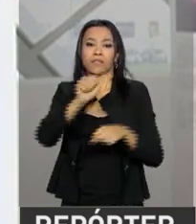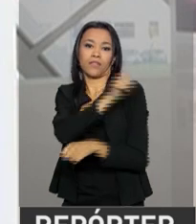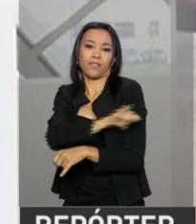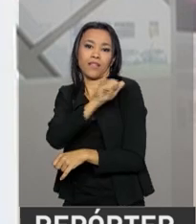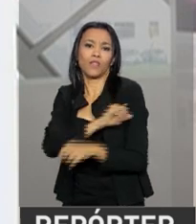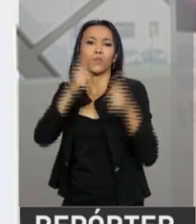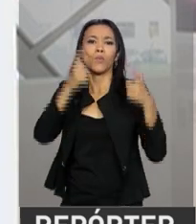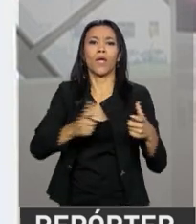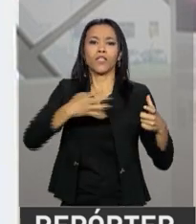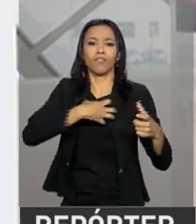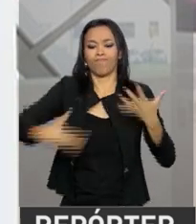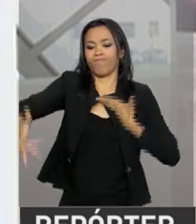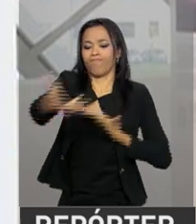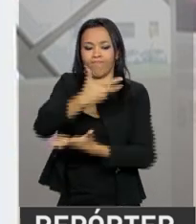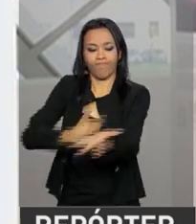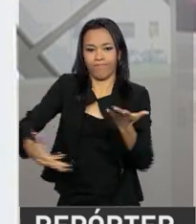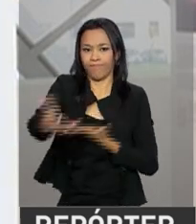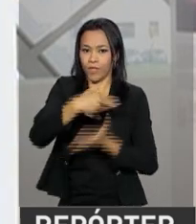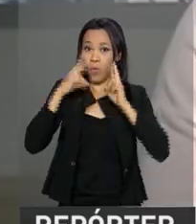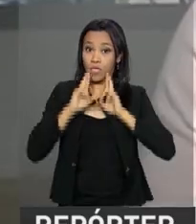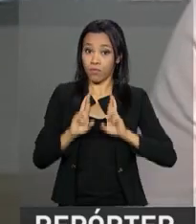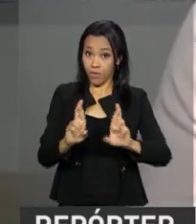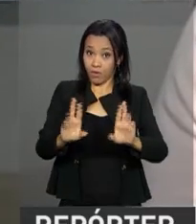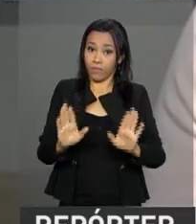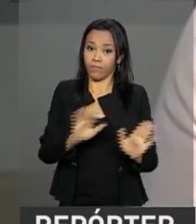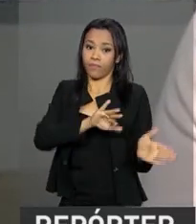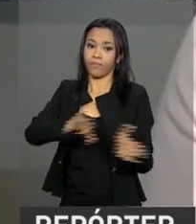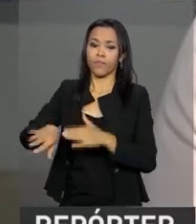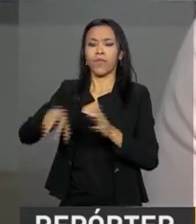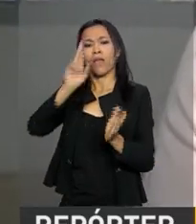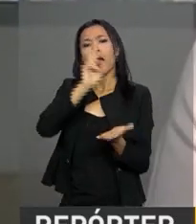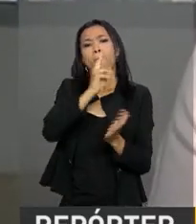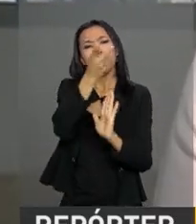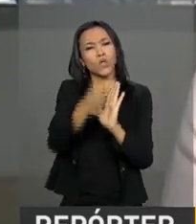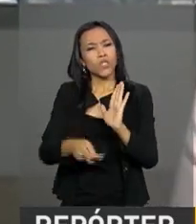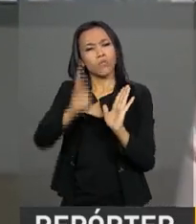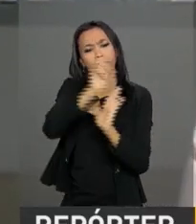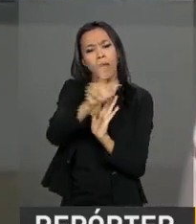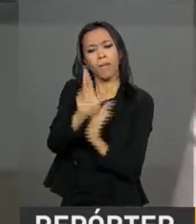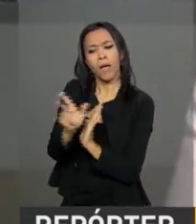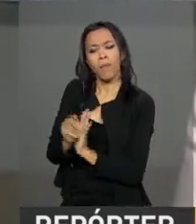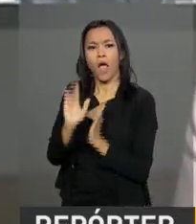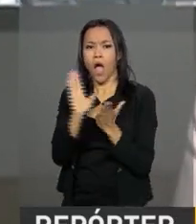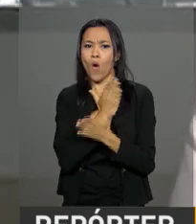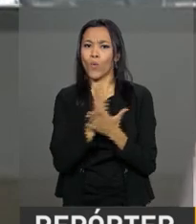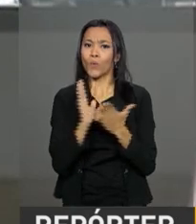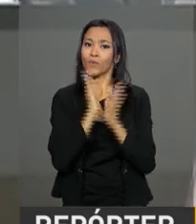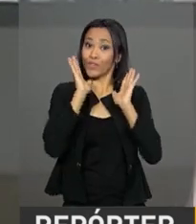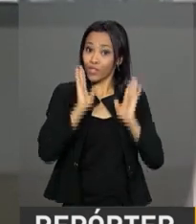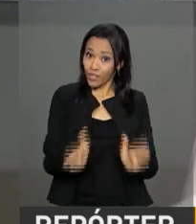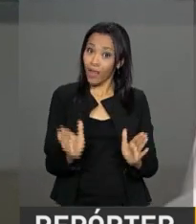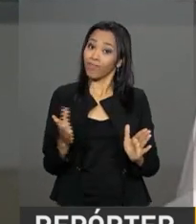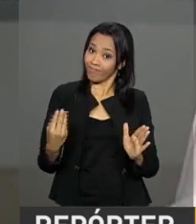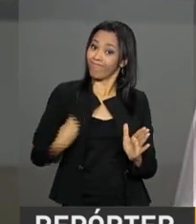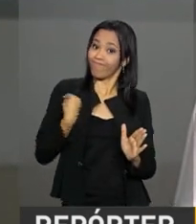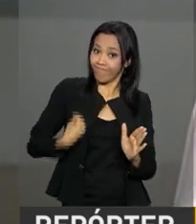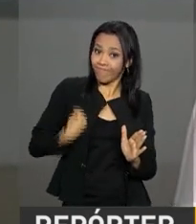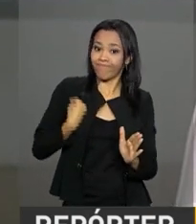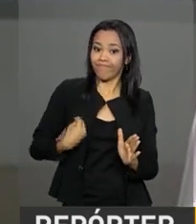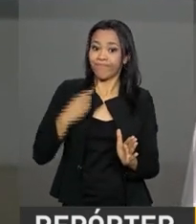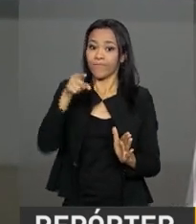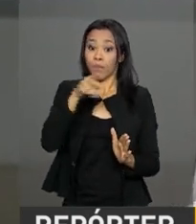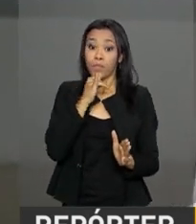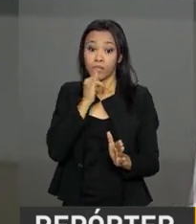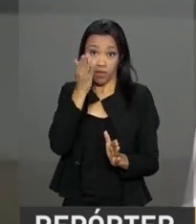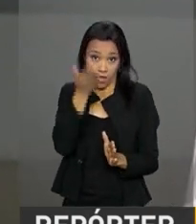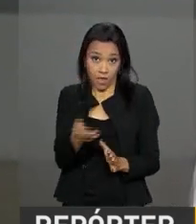de convivência e do respeito mútuo entre as pessoas. Entre os projetos da exposição, alguns já são colocados em prática. O Paginário,